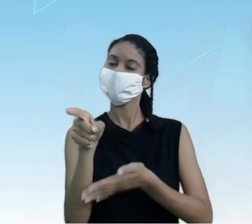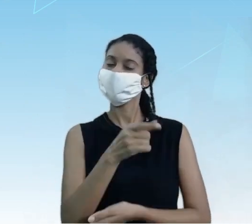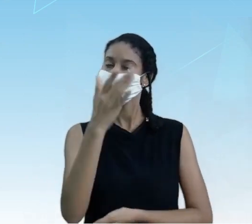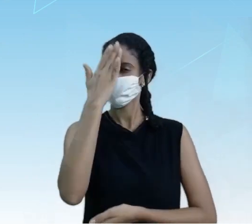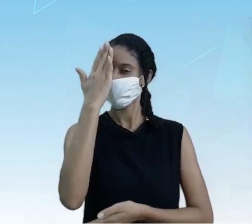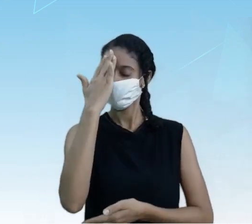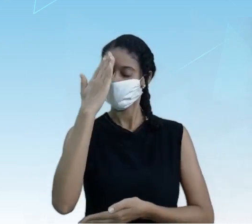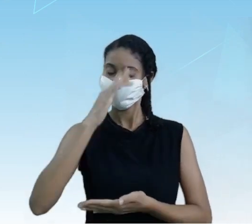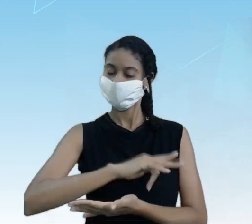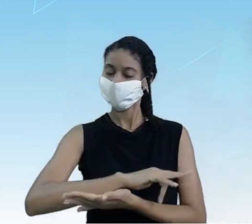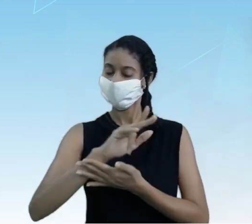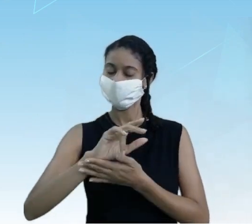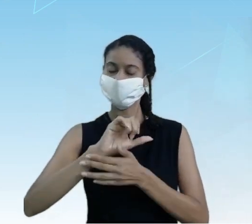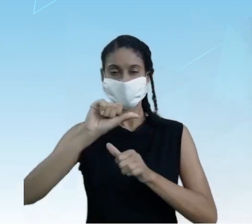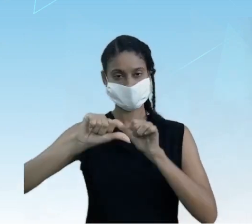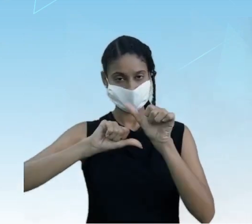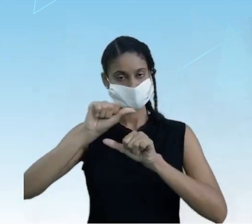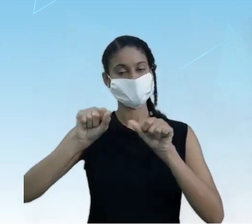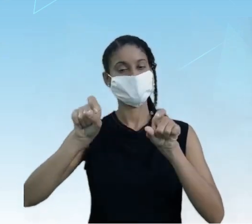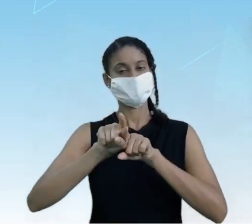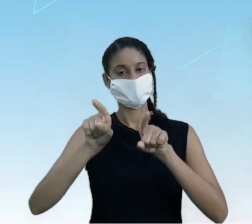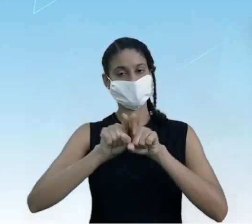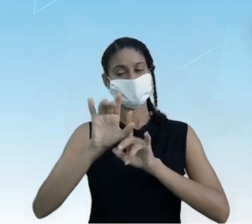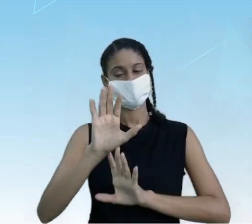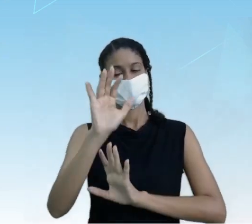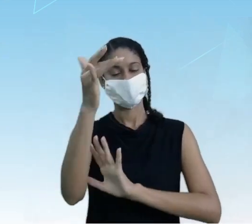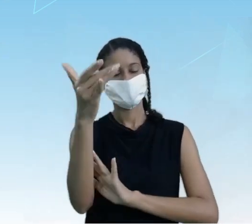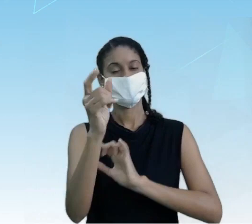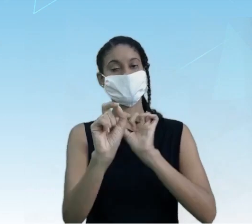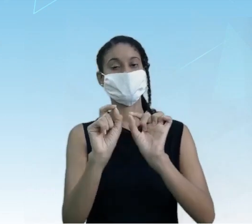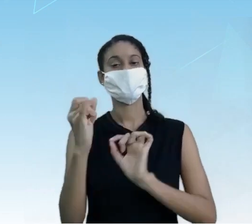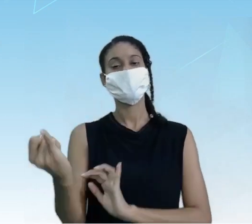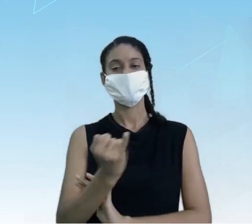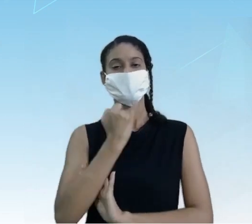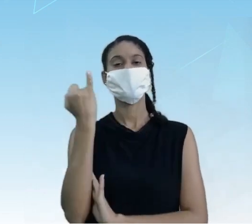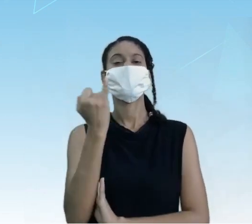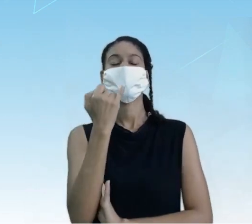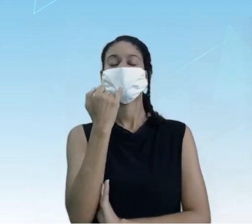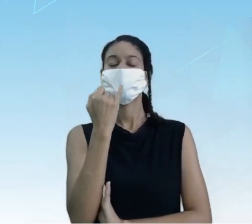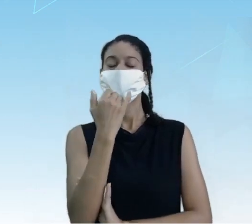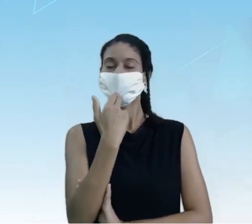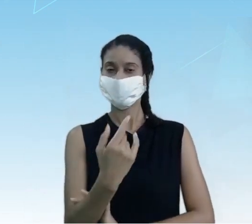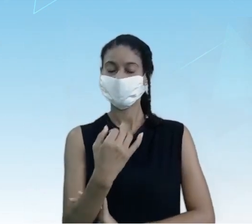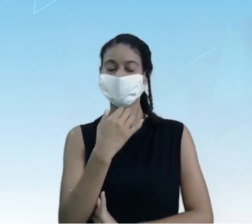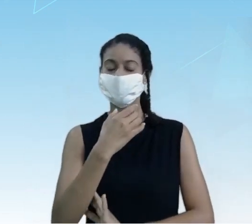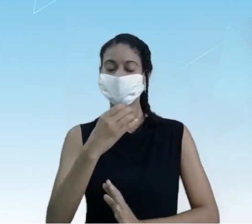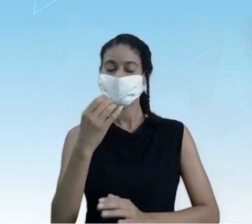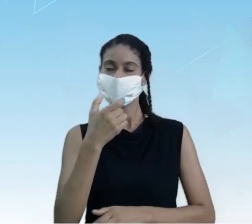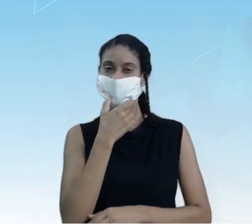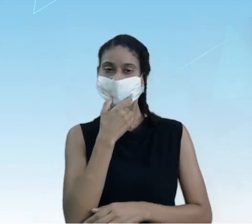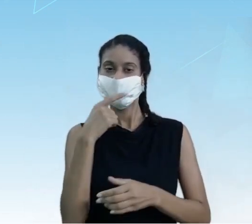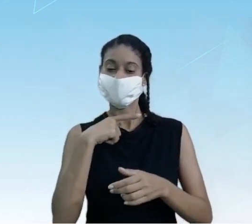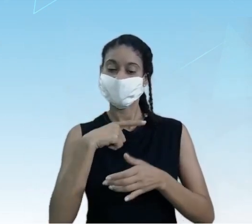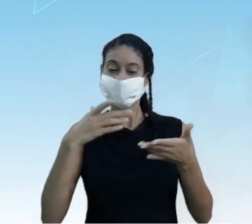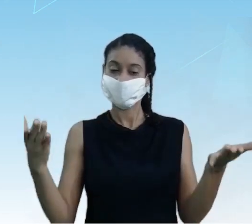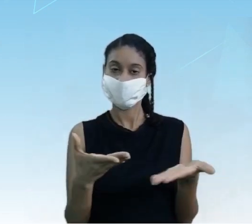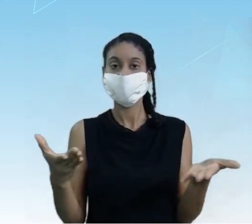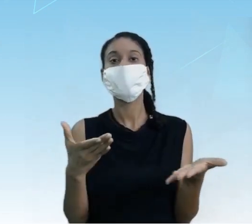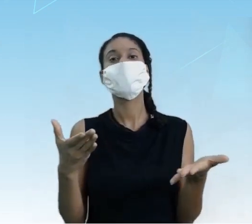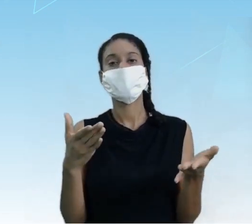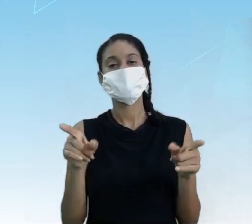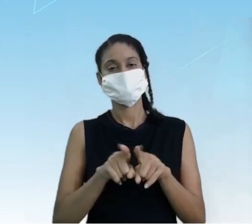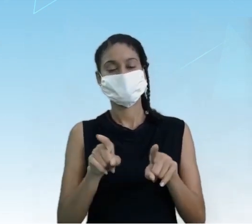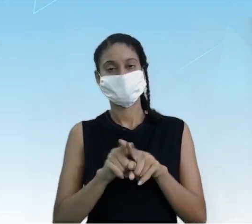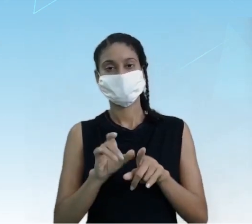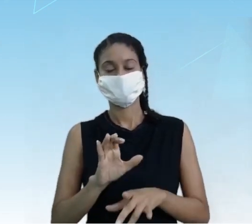de variação, de mudança e, claro, a importância que a língua inglesa tem nos dias de hoje e,